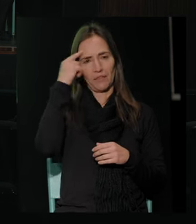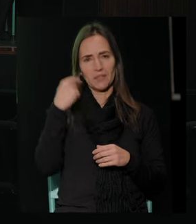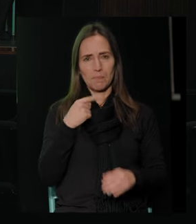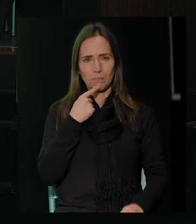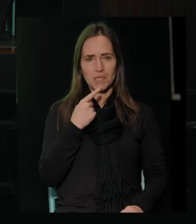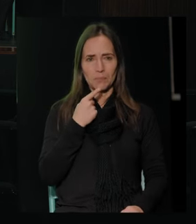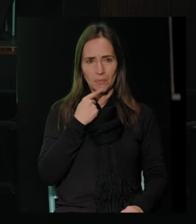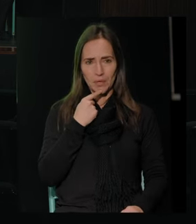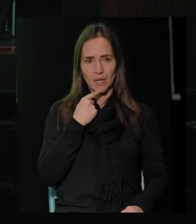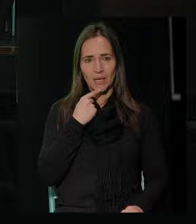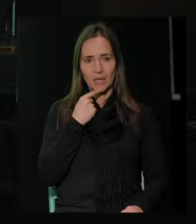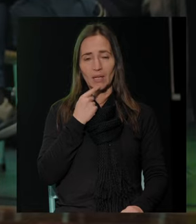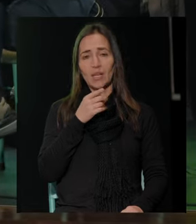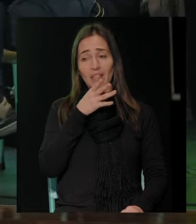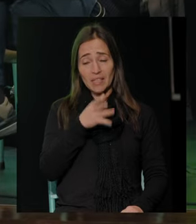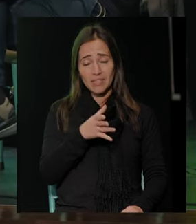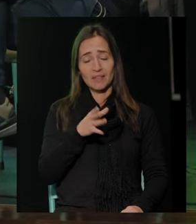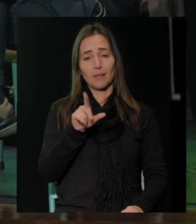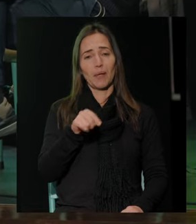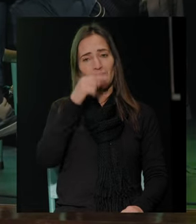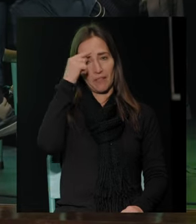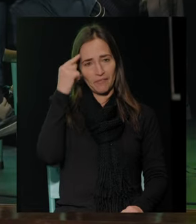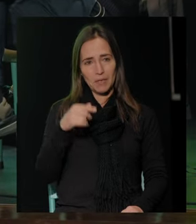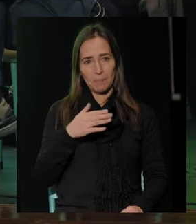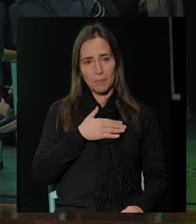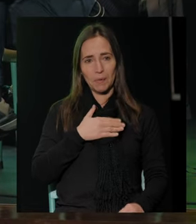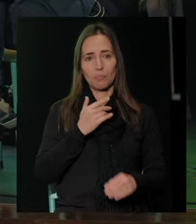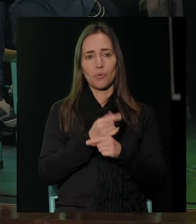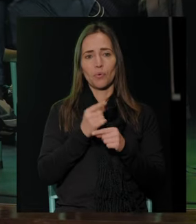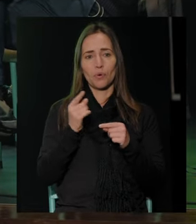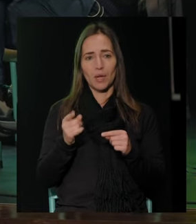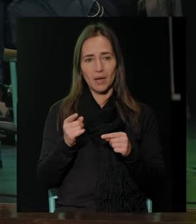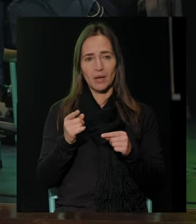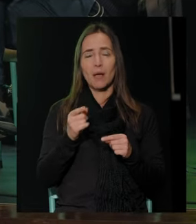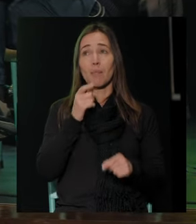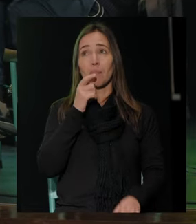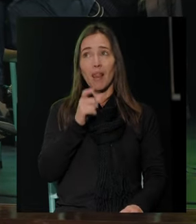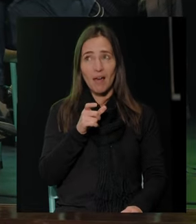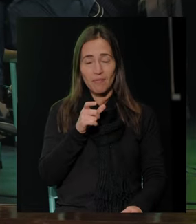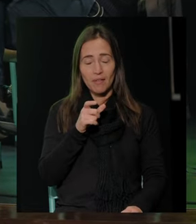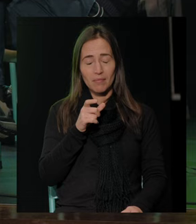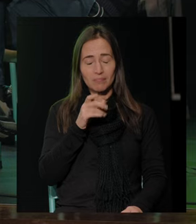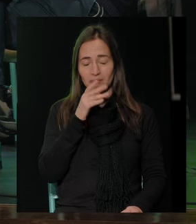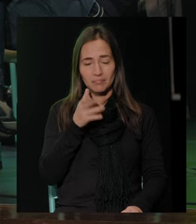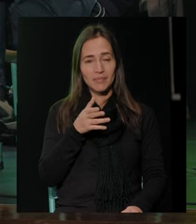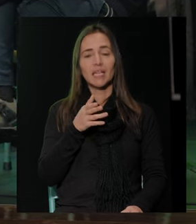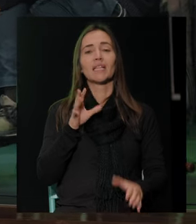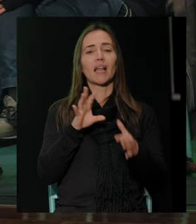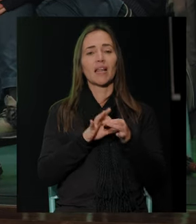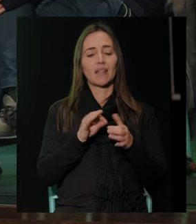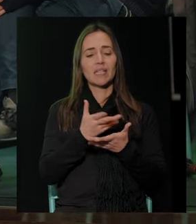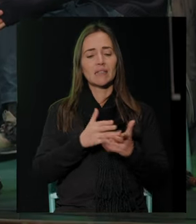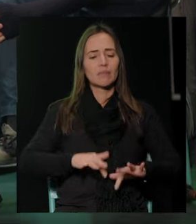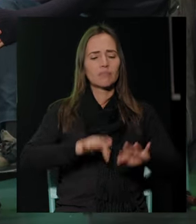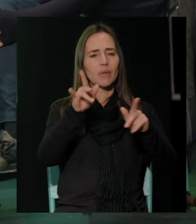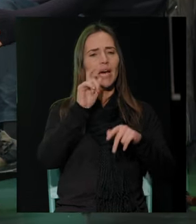perceber e que me custa até divulgar, que é a ideia de... Agora perdi a palavra, mas tem a ver com o desenvolvimento económico não ser tão